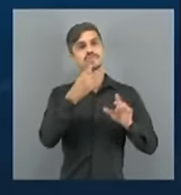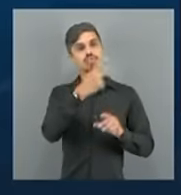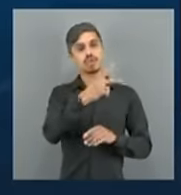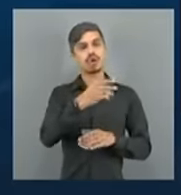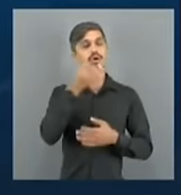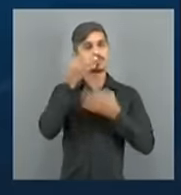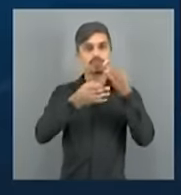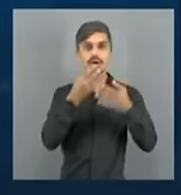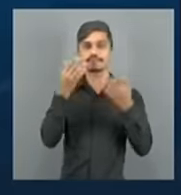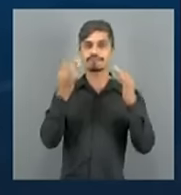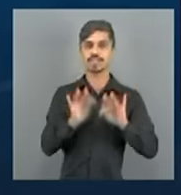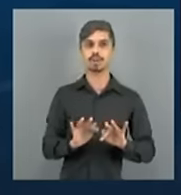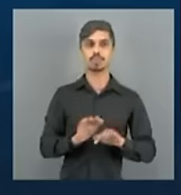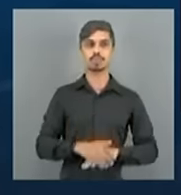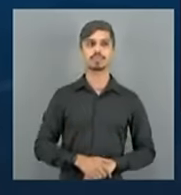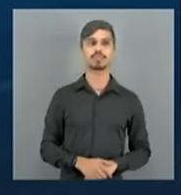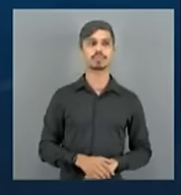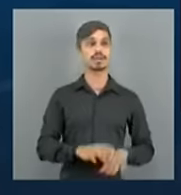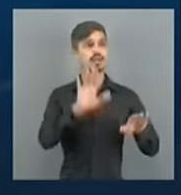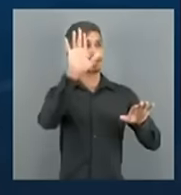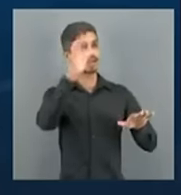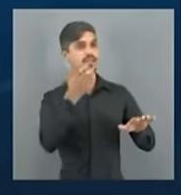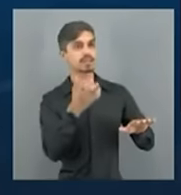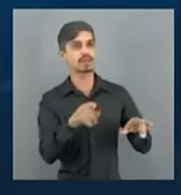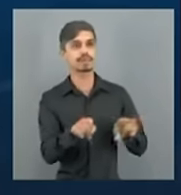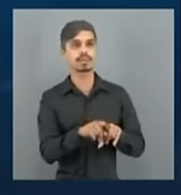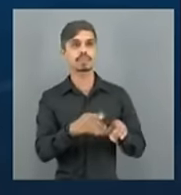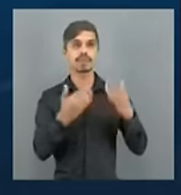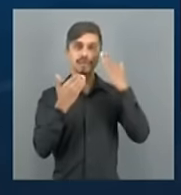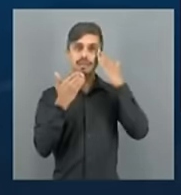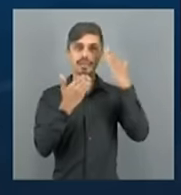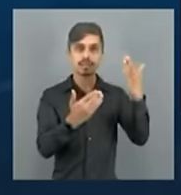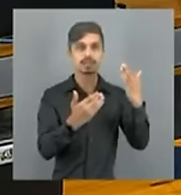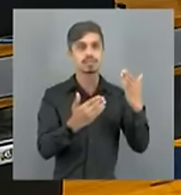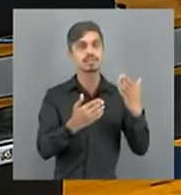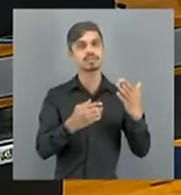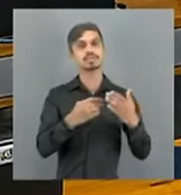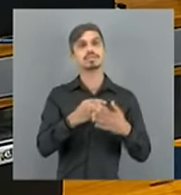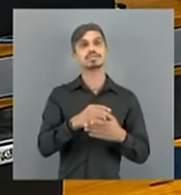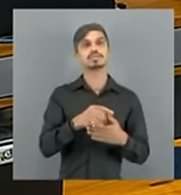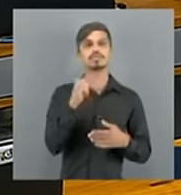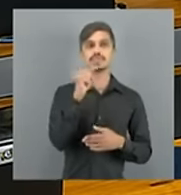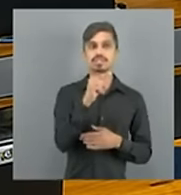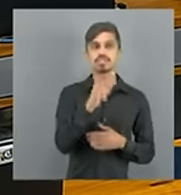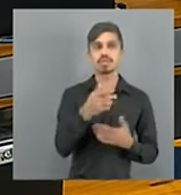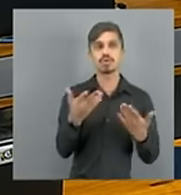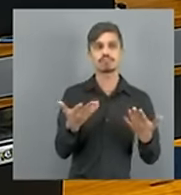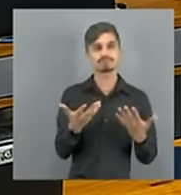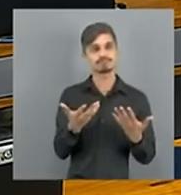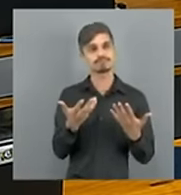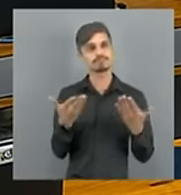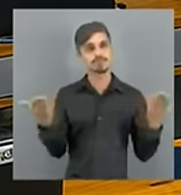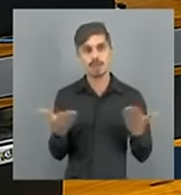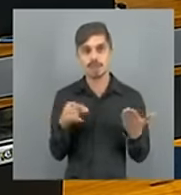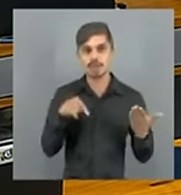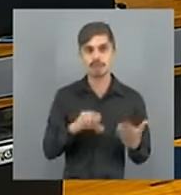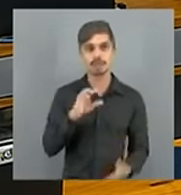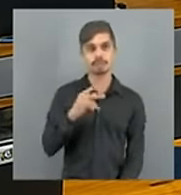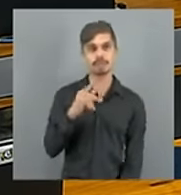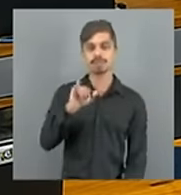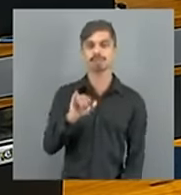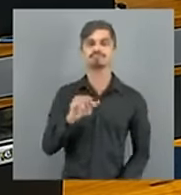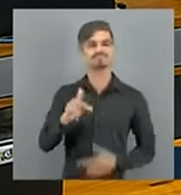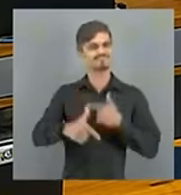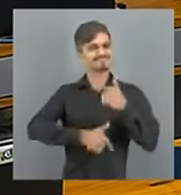sua consideração final. Eu queria também aproveitar para agradecer e dizer que você faz hoje presta aqui na CPI um